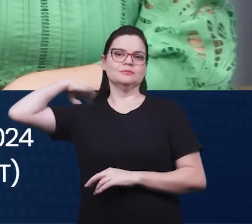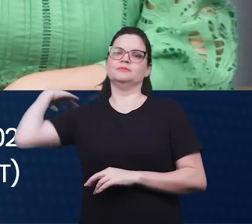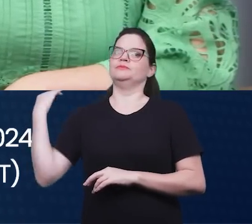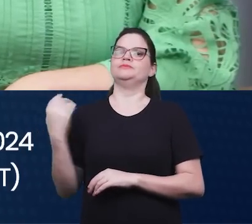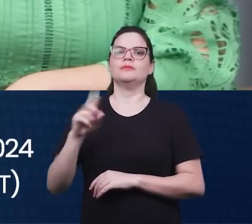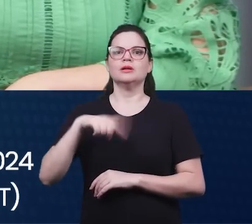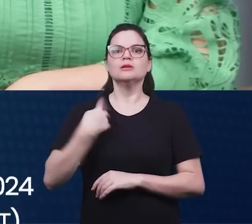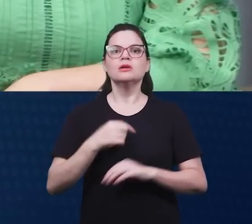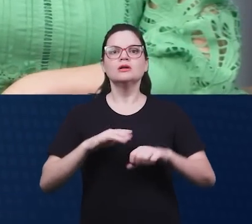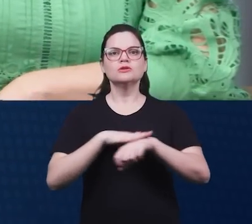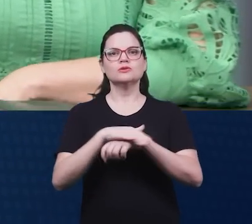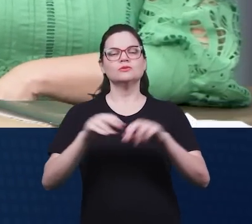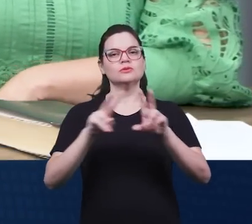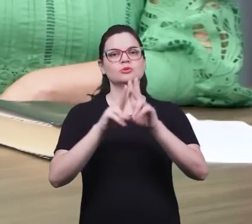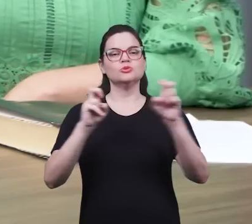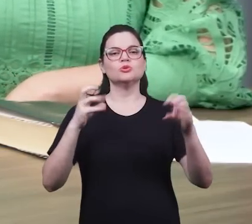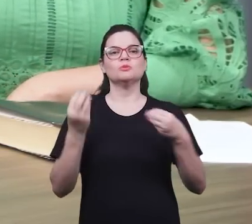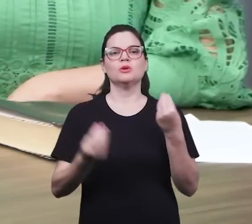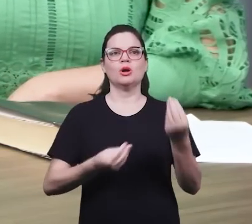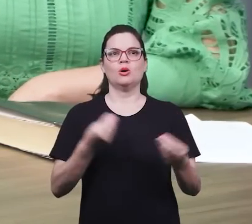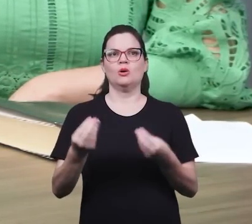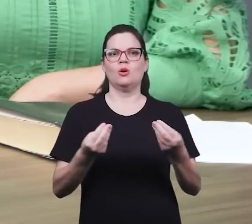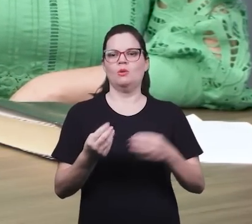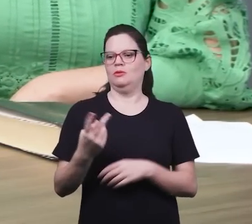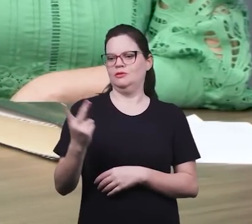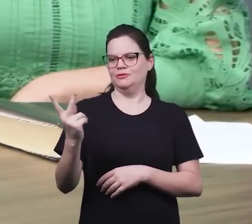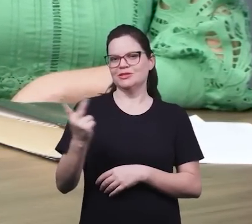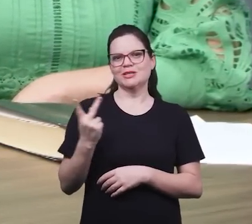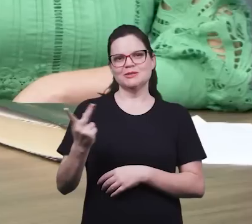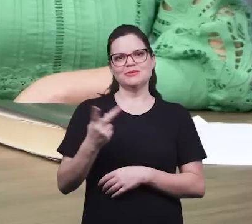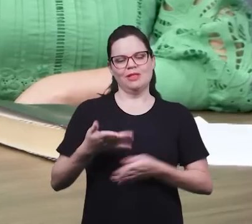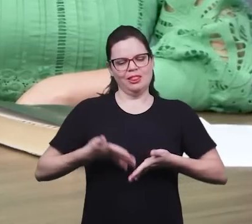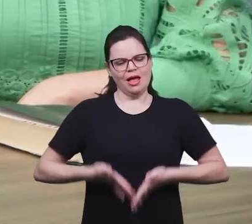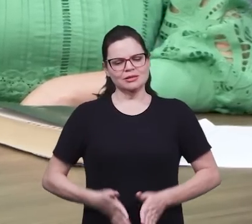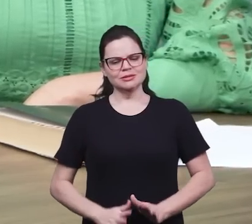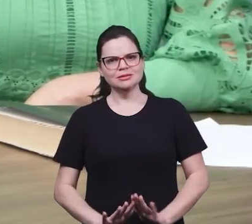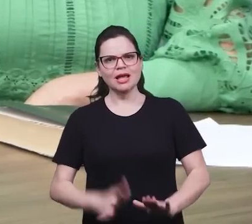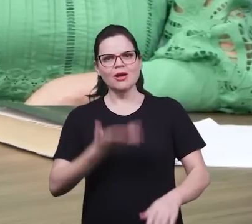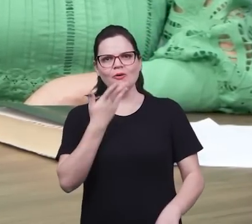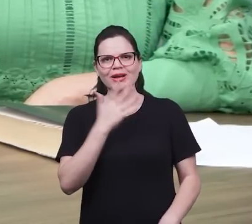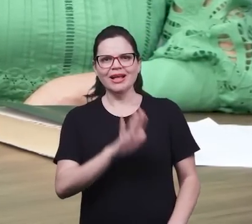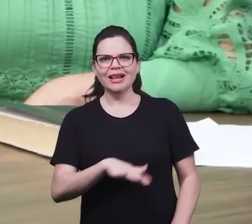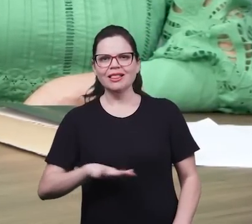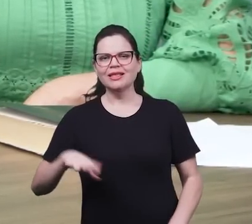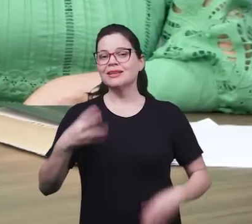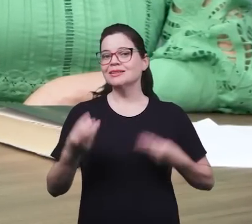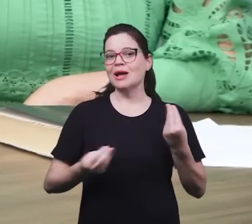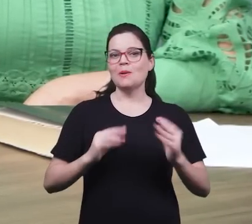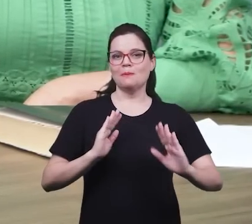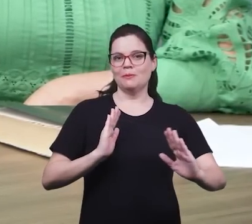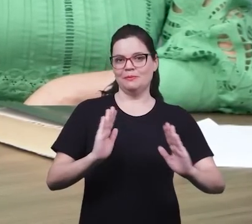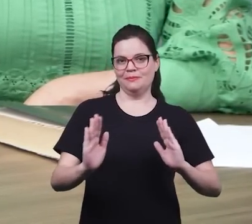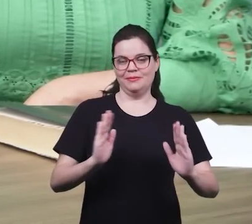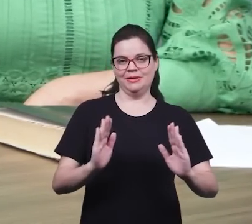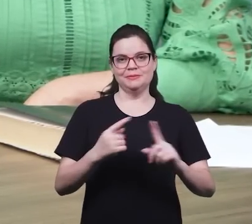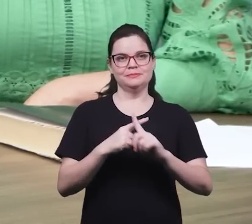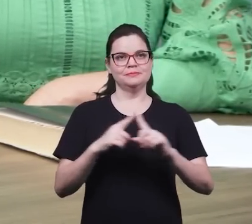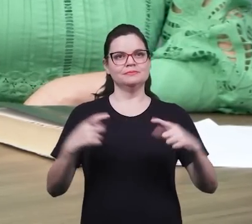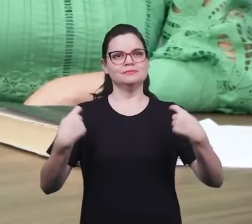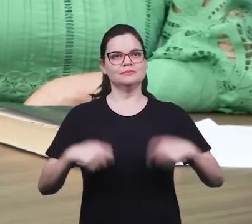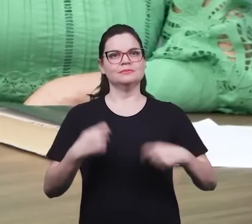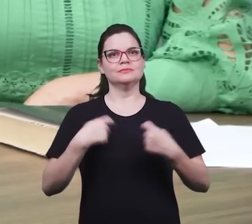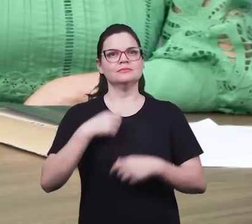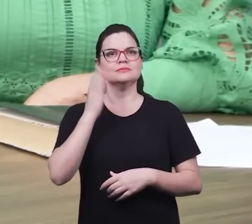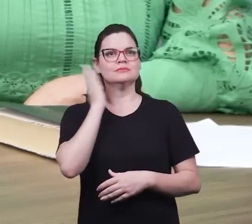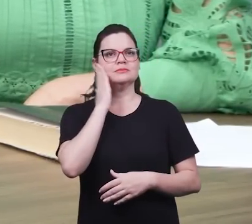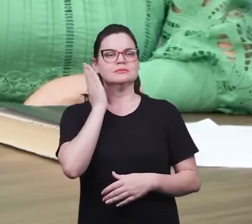um pouco sobre como vocês nasceram em lares cristãos, mas nós ainda precisamos